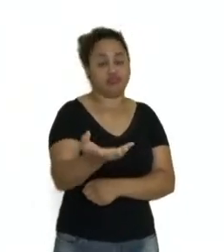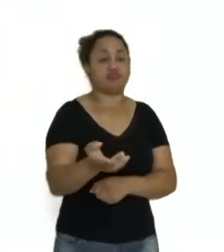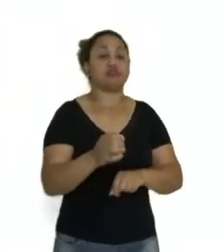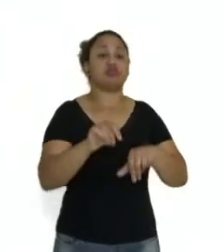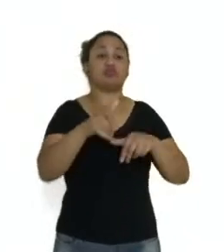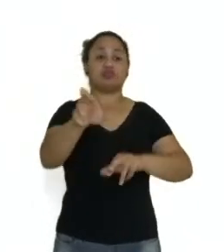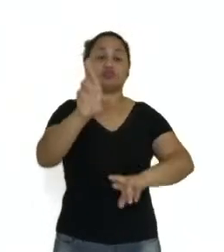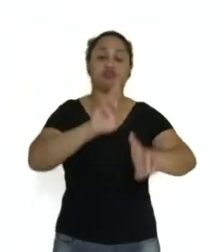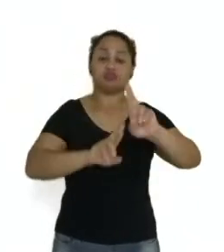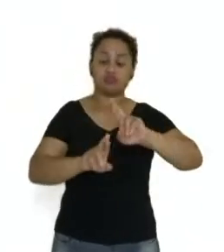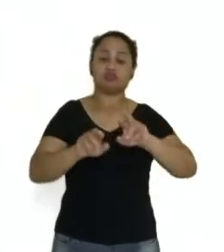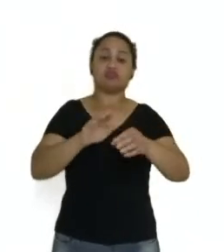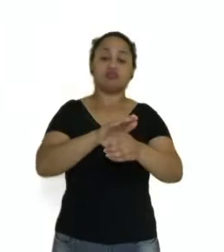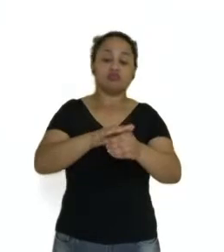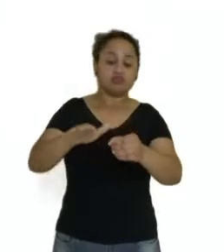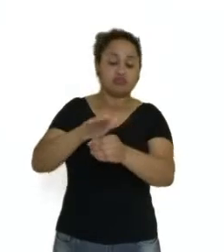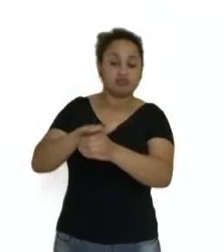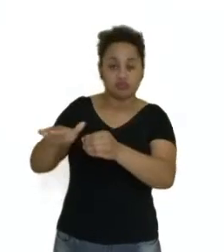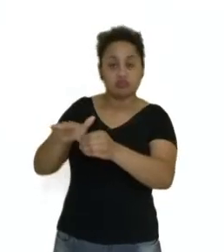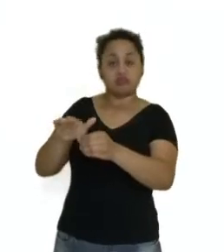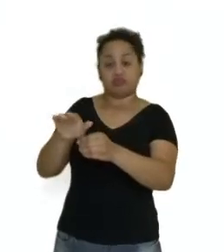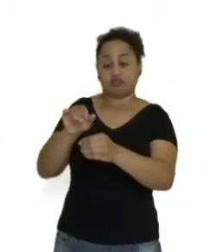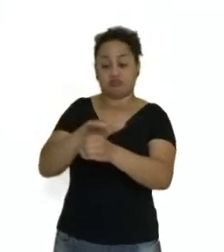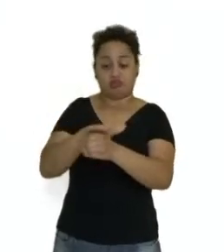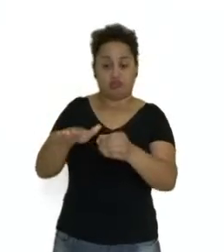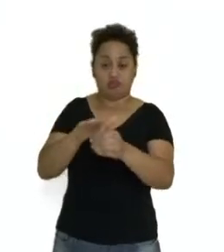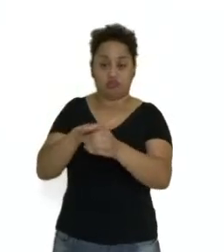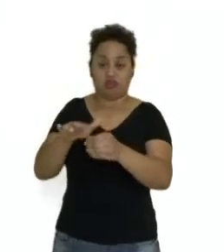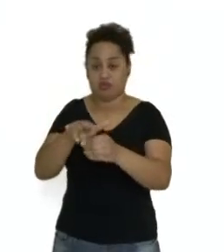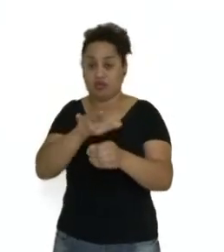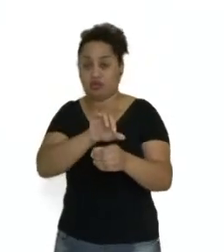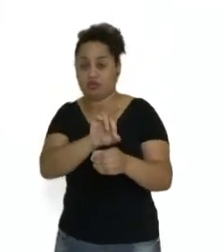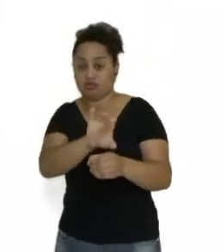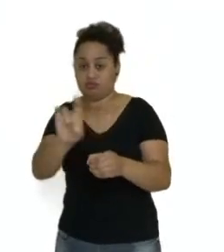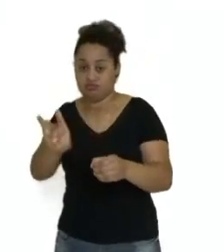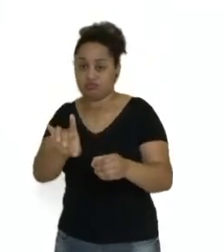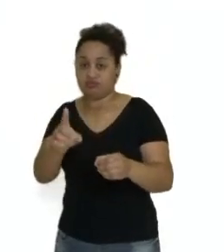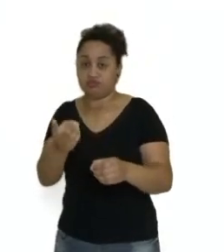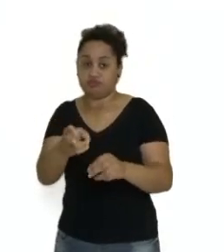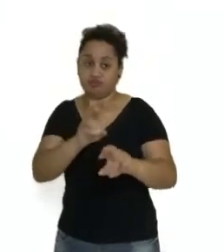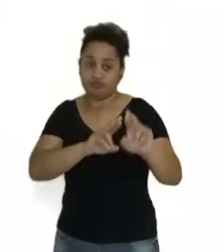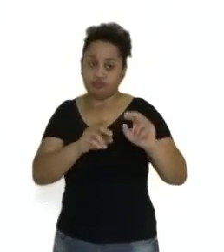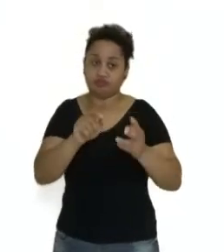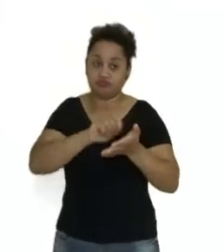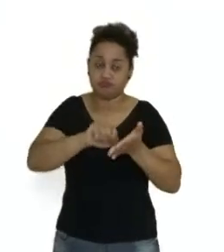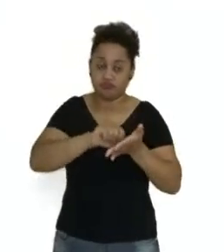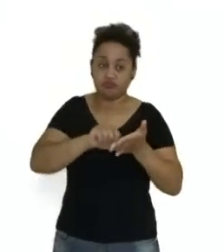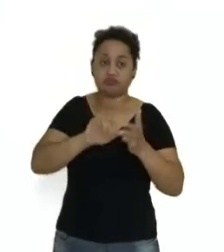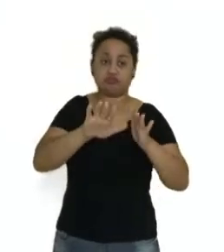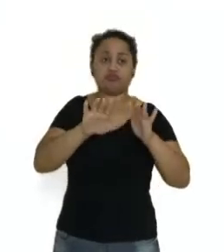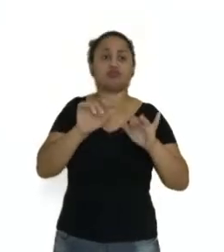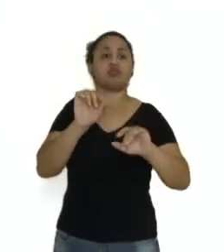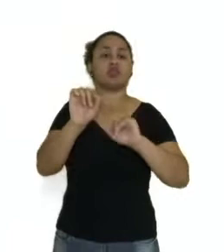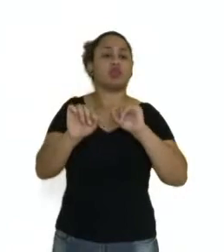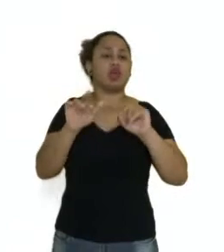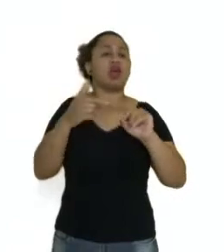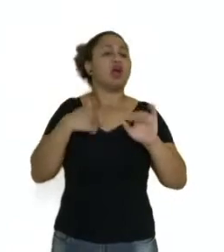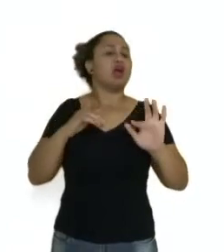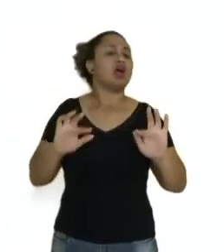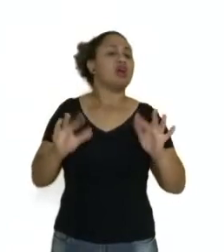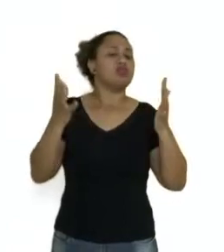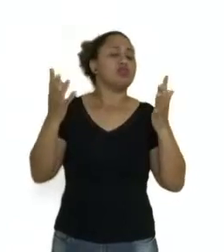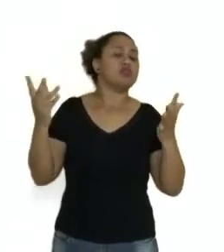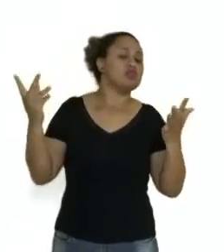O resultado apresentado pela face superior de cada um deles foi anotado. Trata-se de um